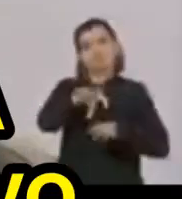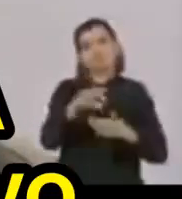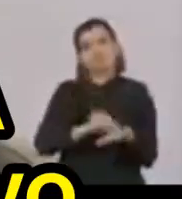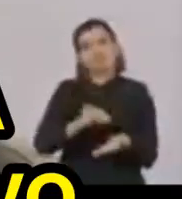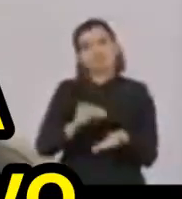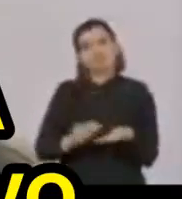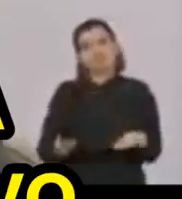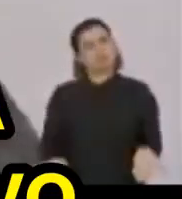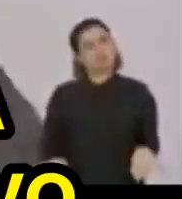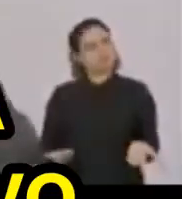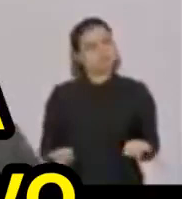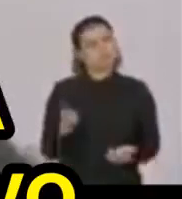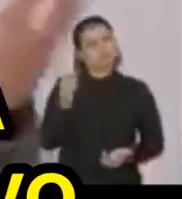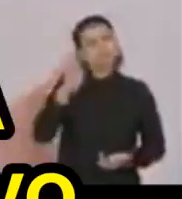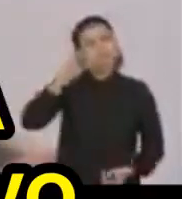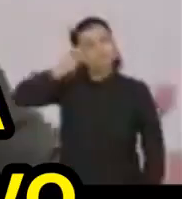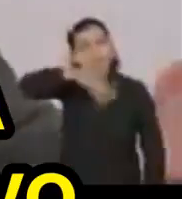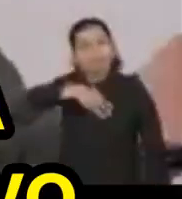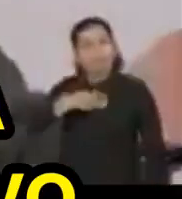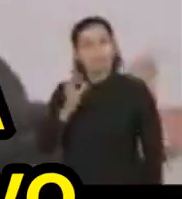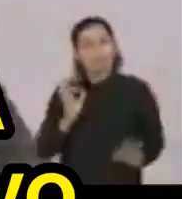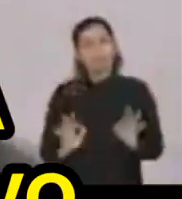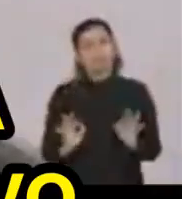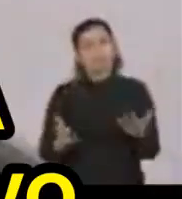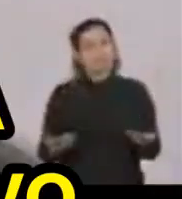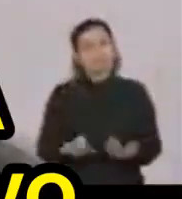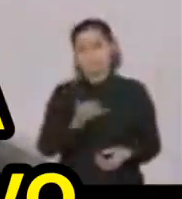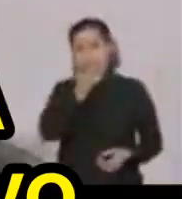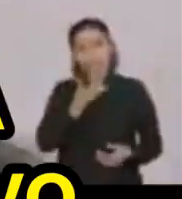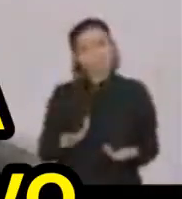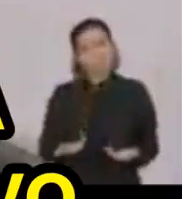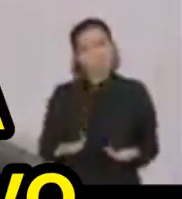coisa inqualificável, né? Uma grosseria que acho que não merece nem comentário.